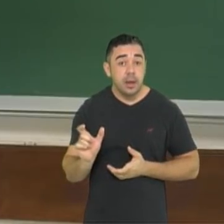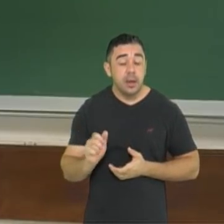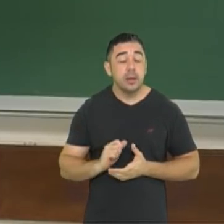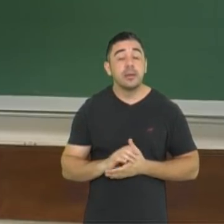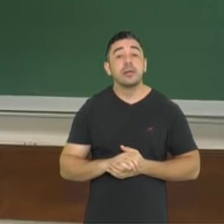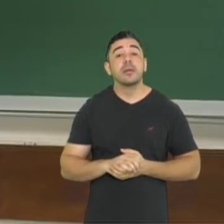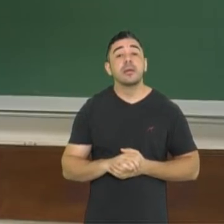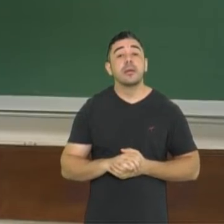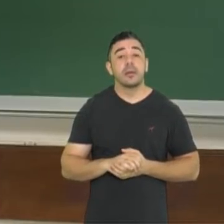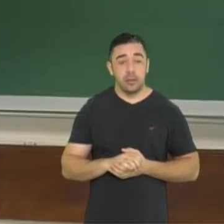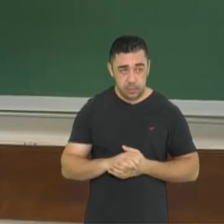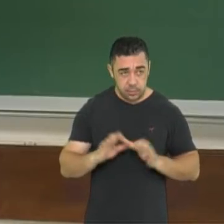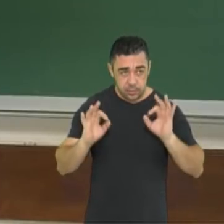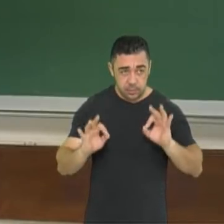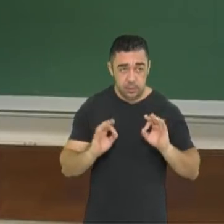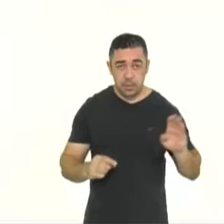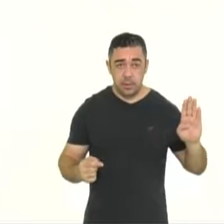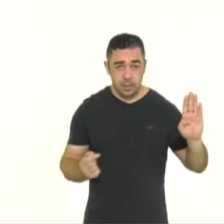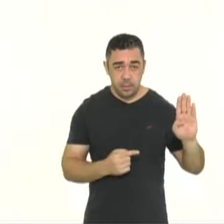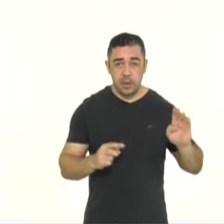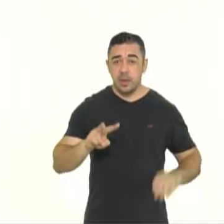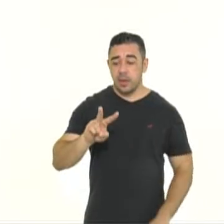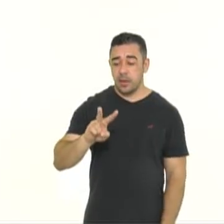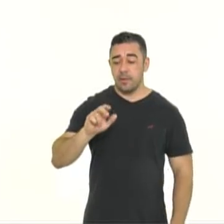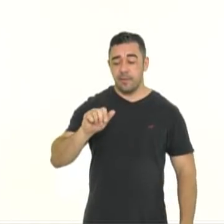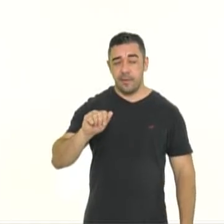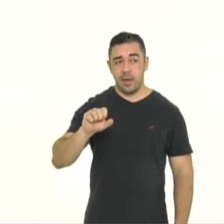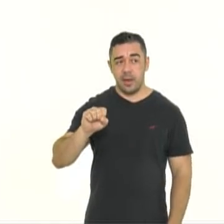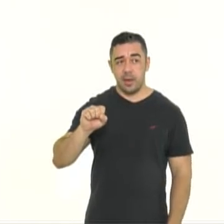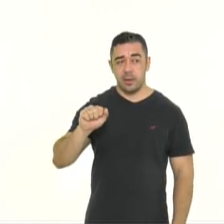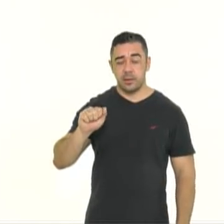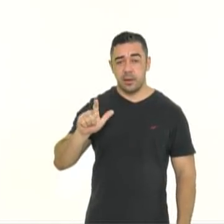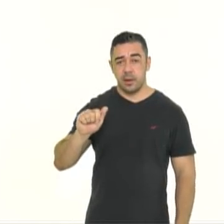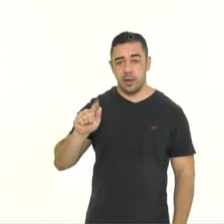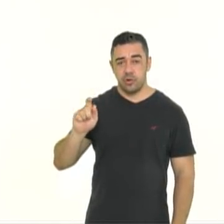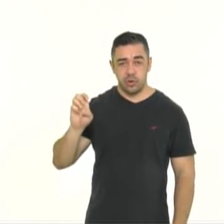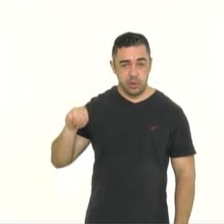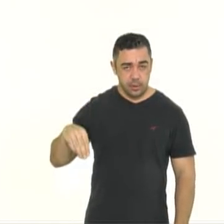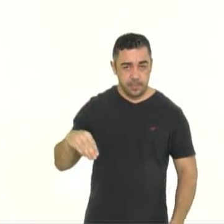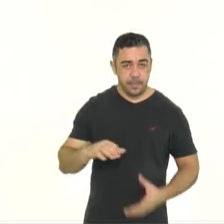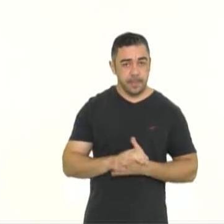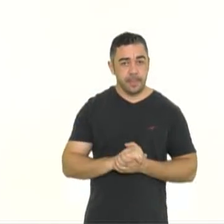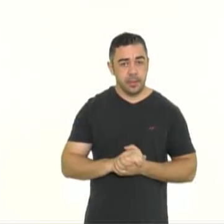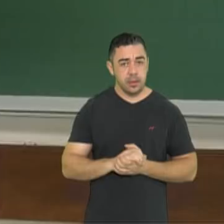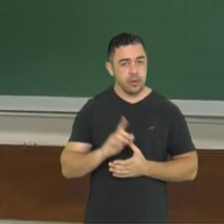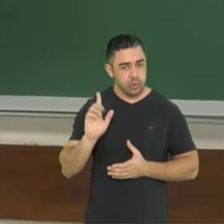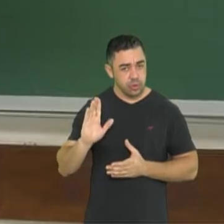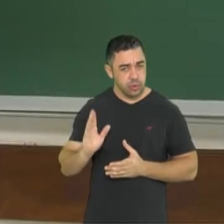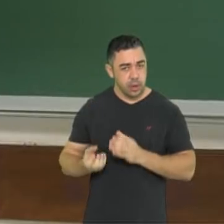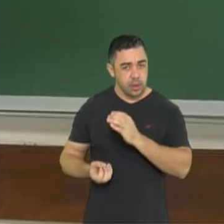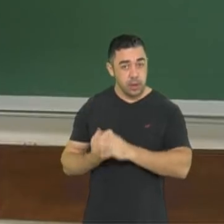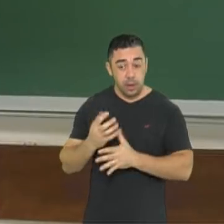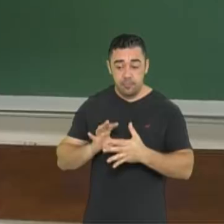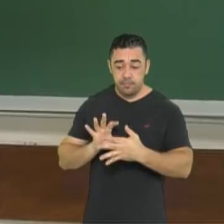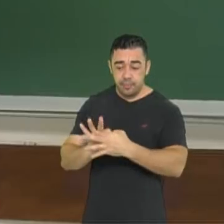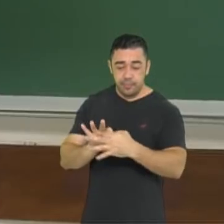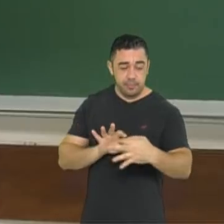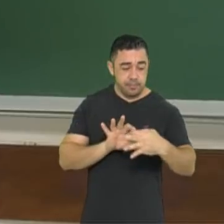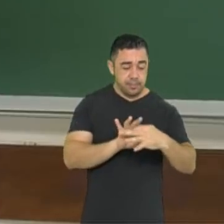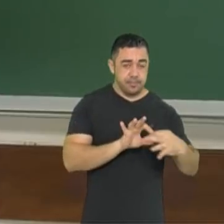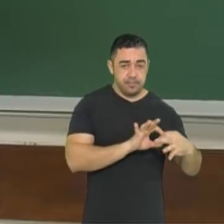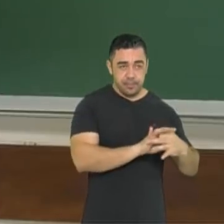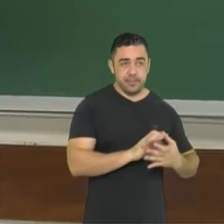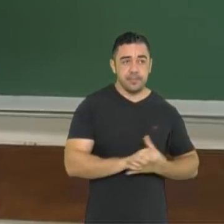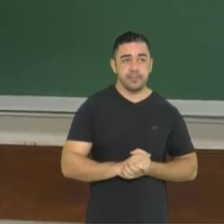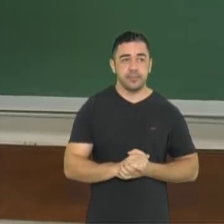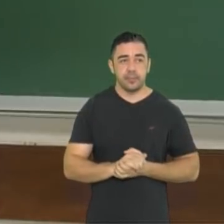B, C ou D? Muito bem! Letra B, vassalagem. E já cria, inclusive, laços de fidelidade, de